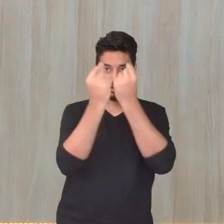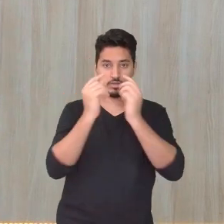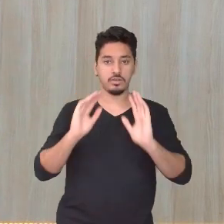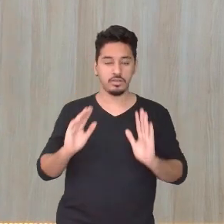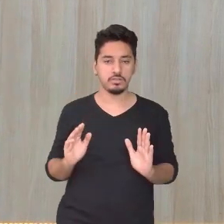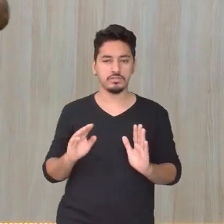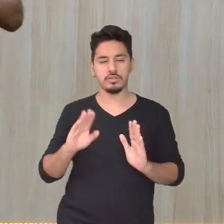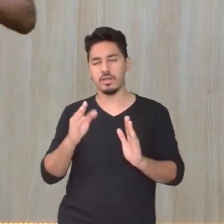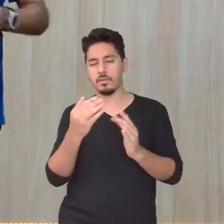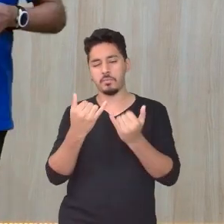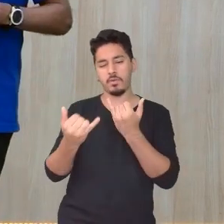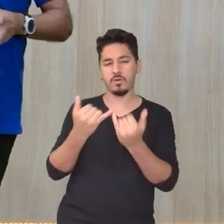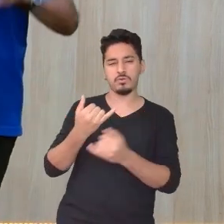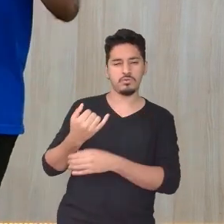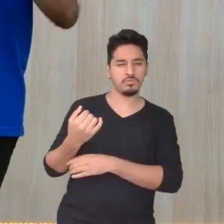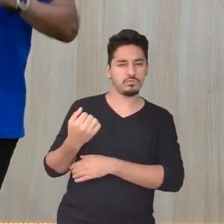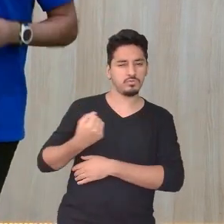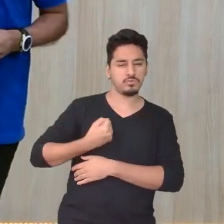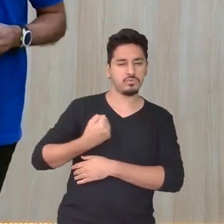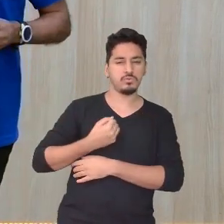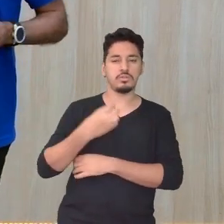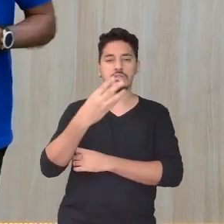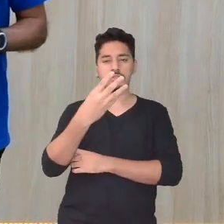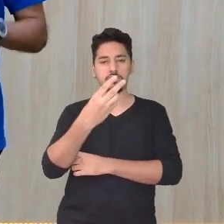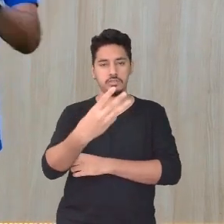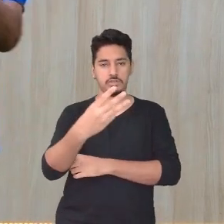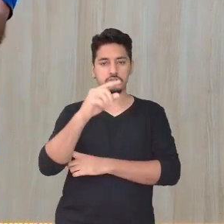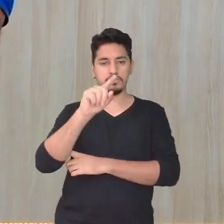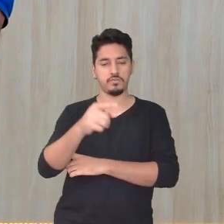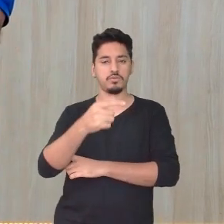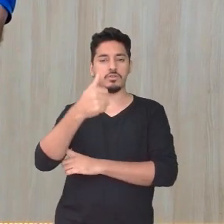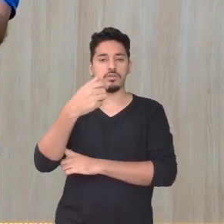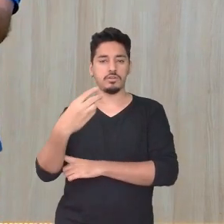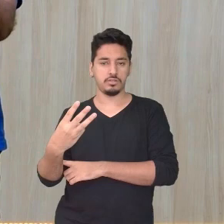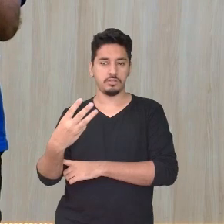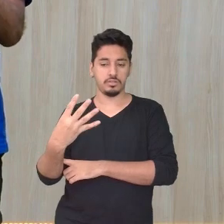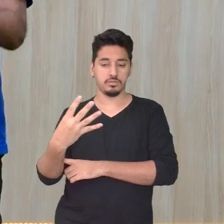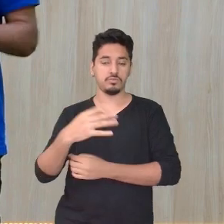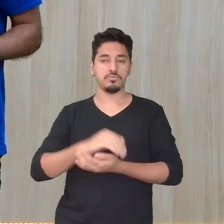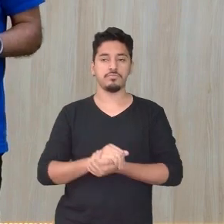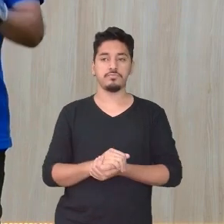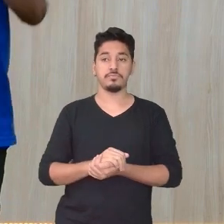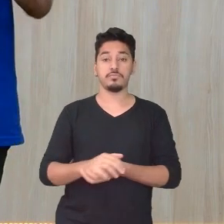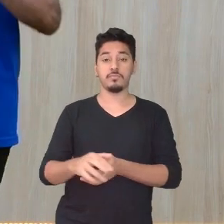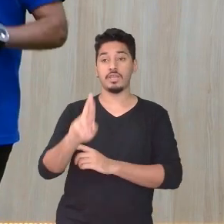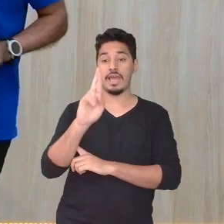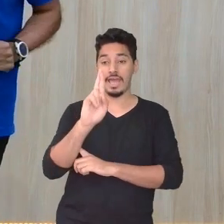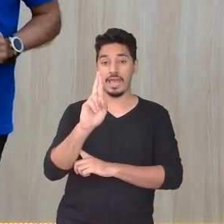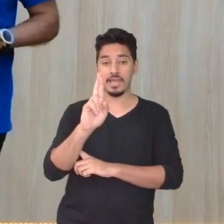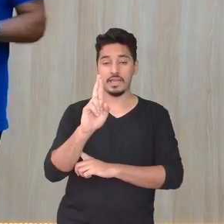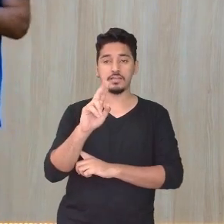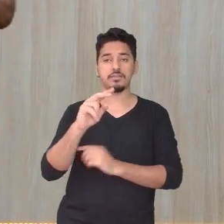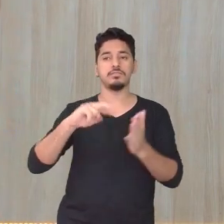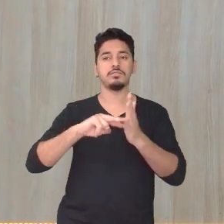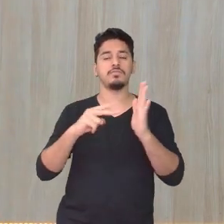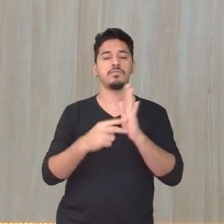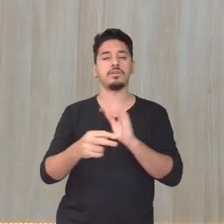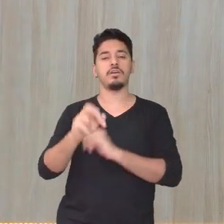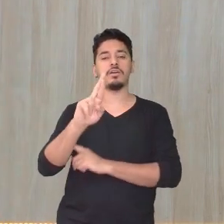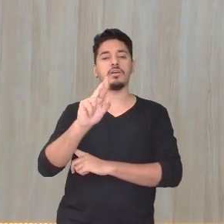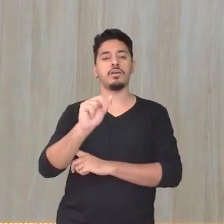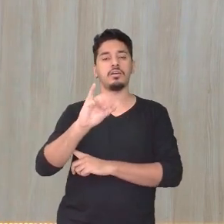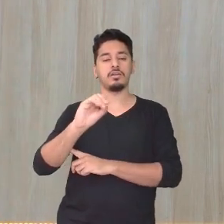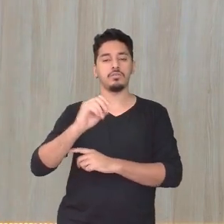próximo de 3,14 é o que vocês vão desenvolver. Esse R é chamado de raio, revisando aí a aula anterior, e esse raio